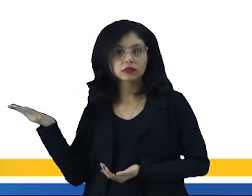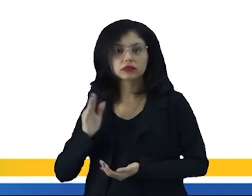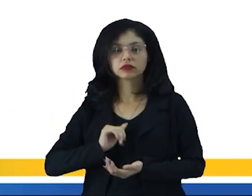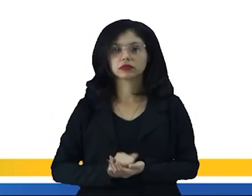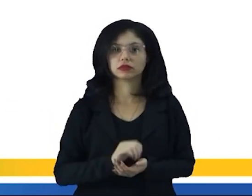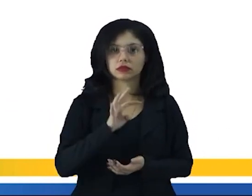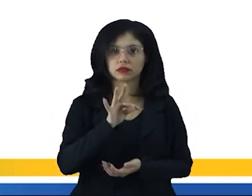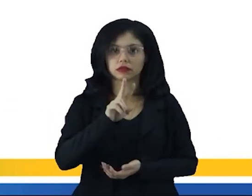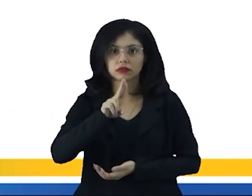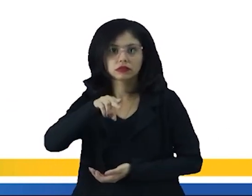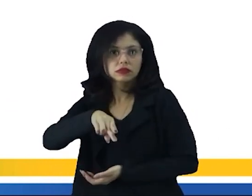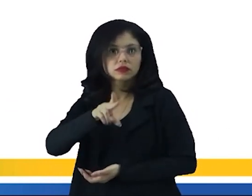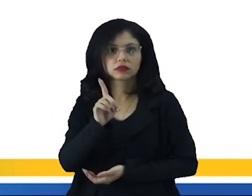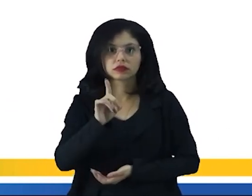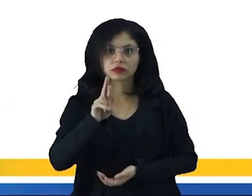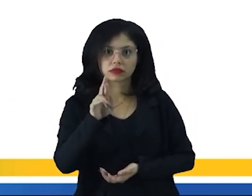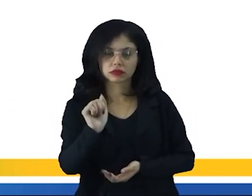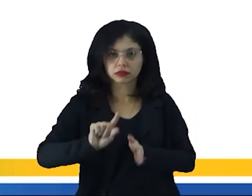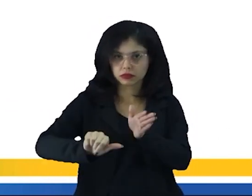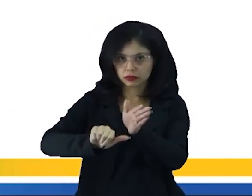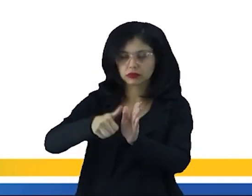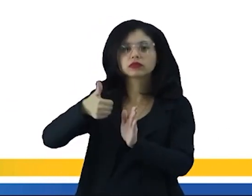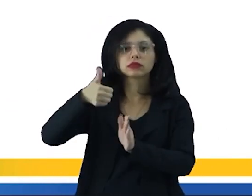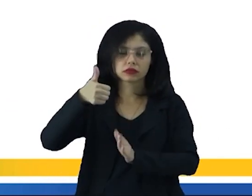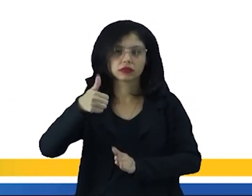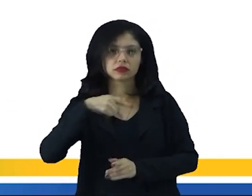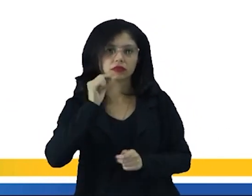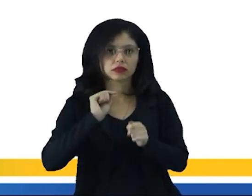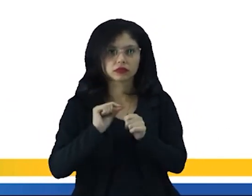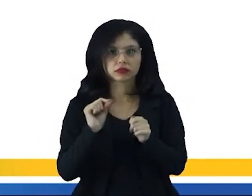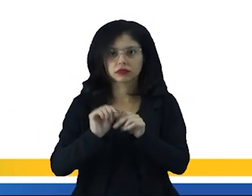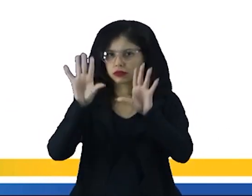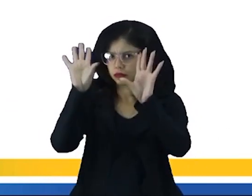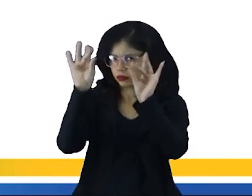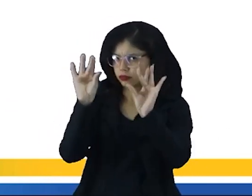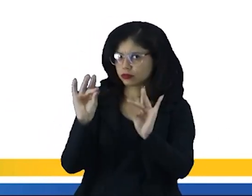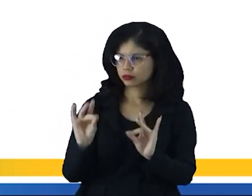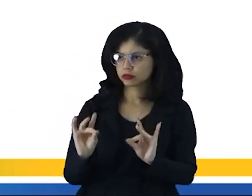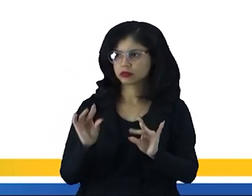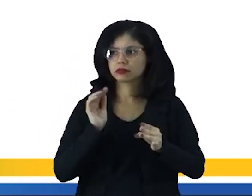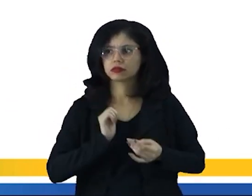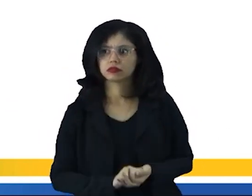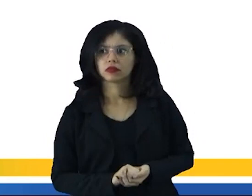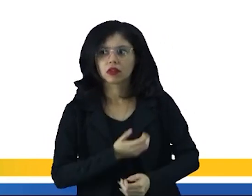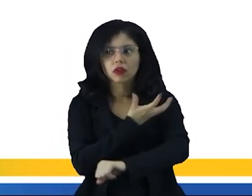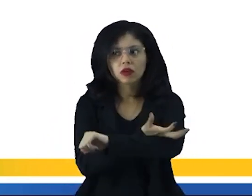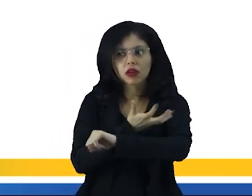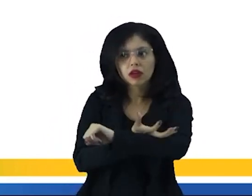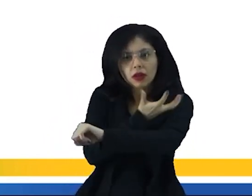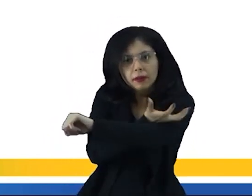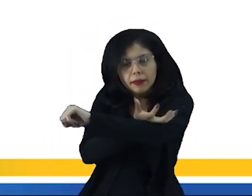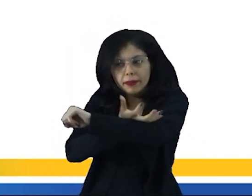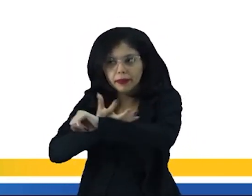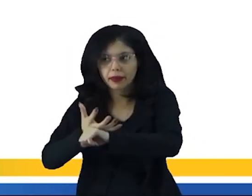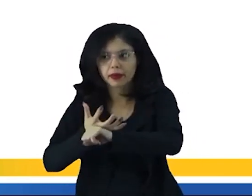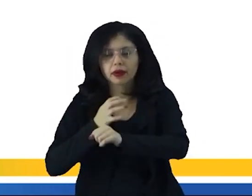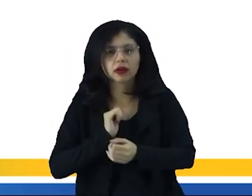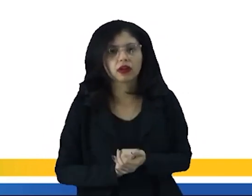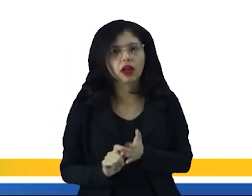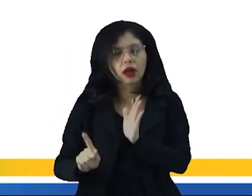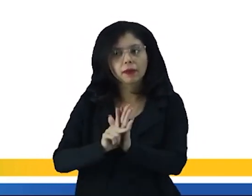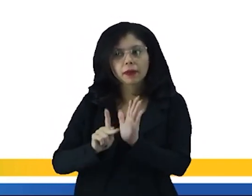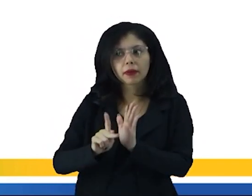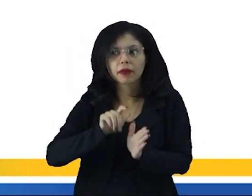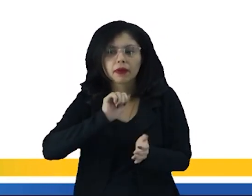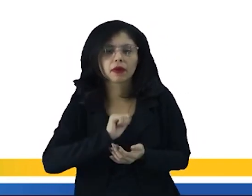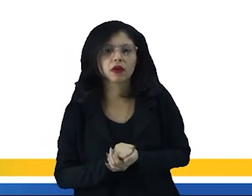Quanto à tundra, que é o primeiro que vamos aqui fazer um destaque para ela, é uma vegetação rasteira